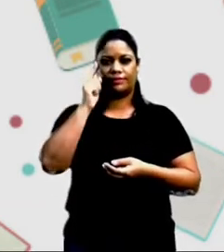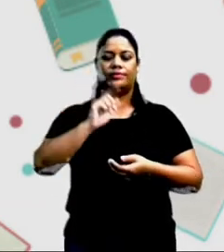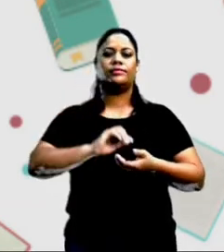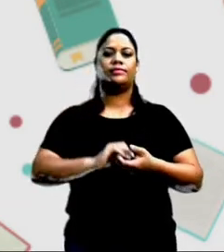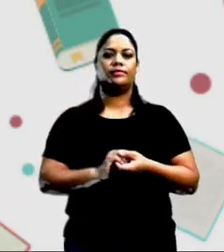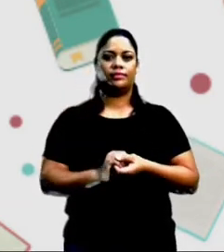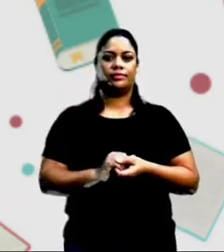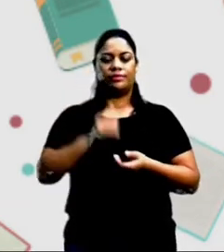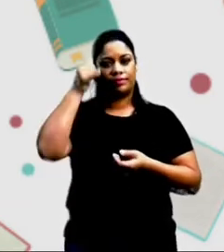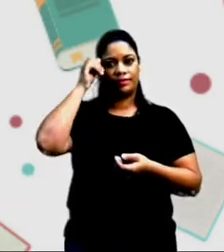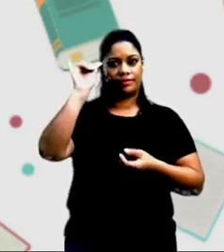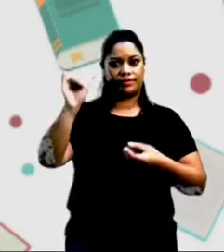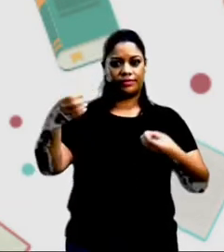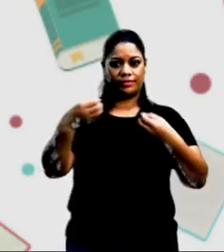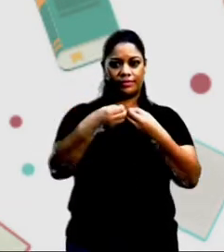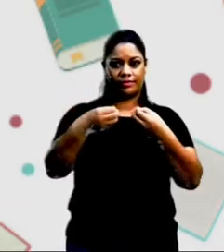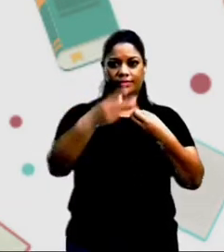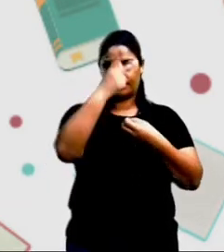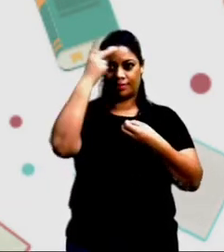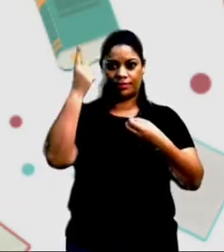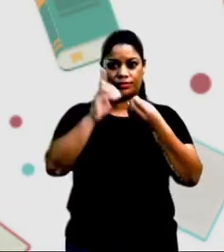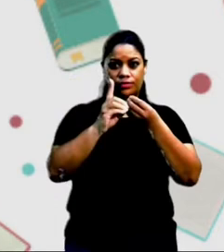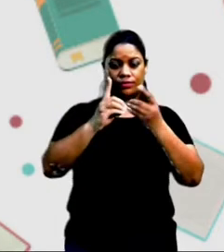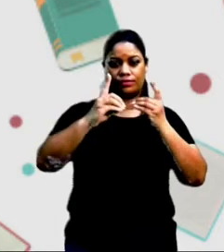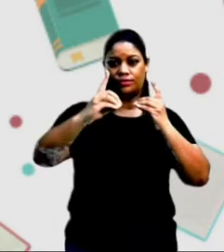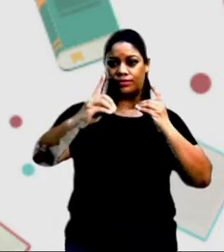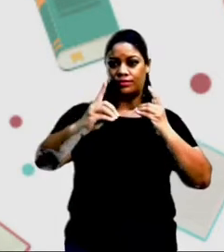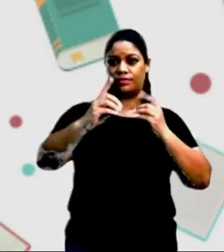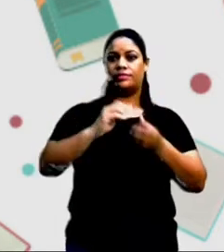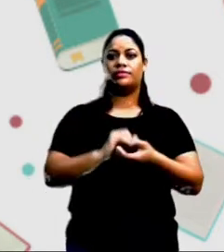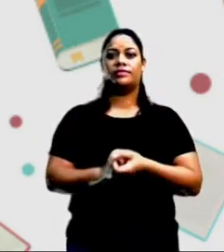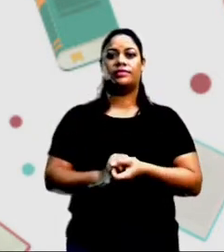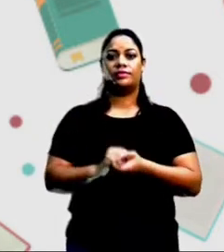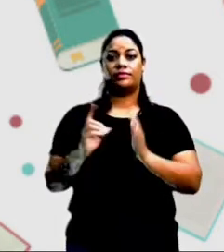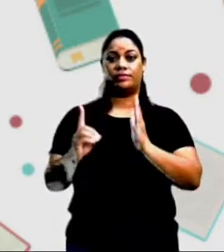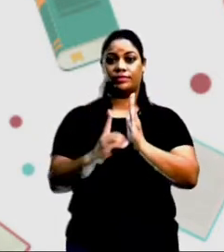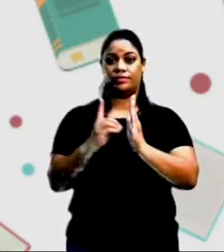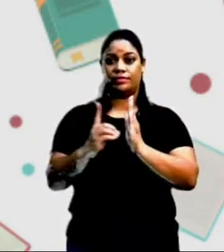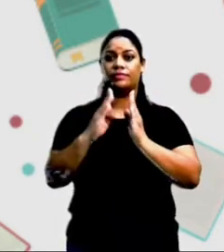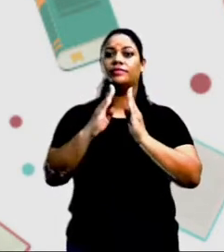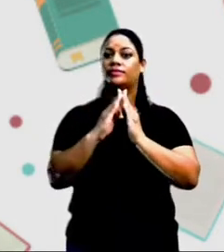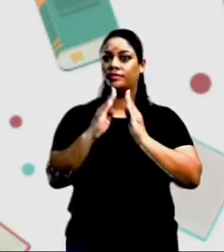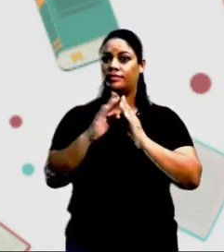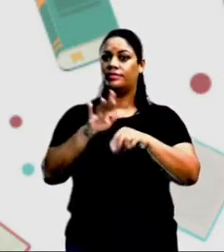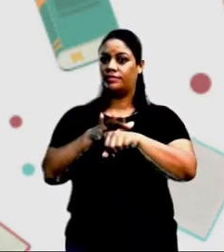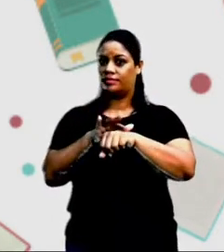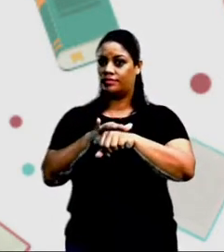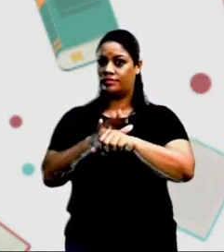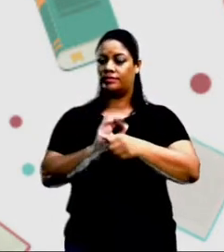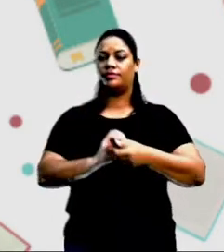mais próximo das pessoas, ficar em casa quando estiver doente,